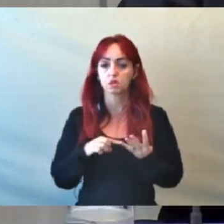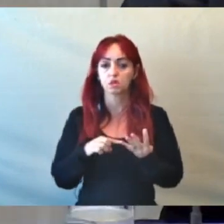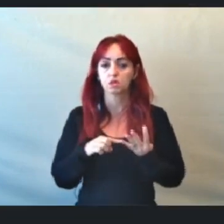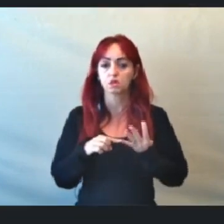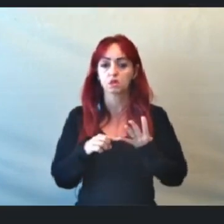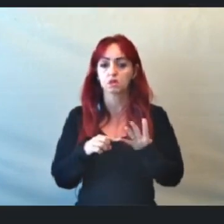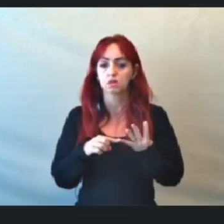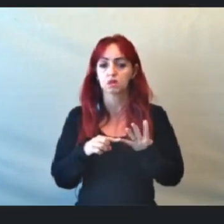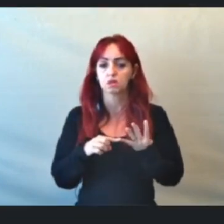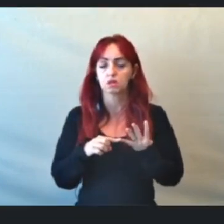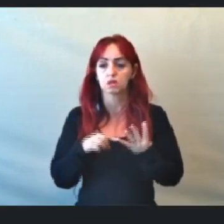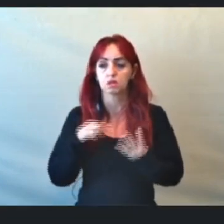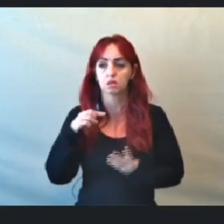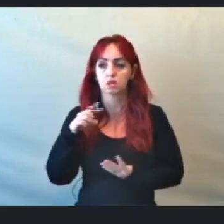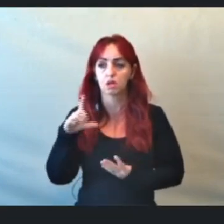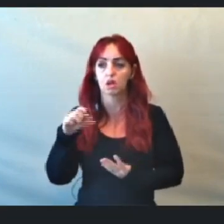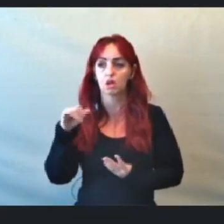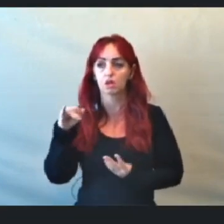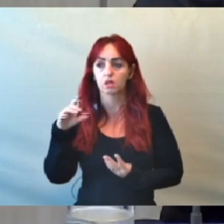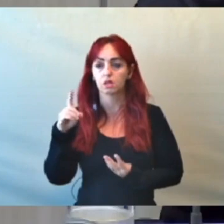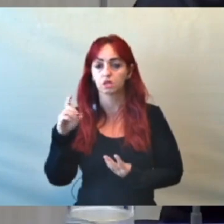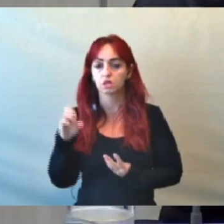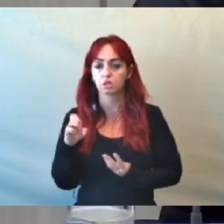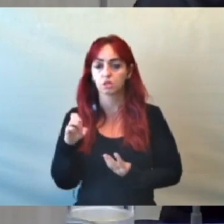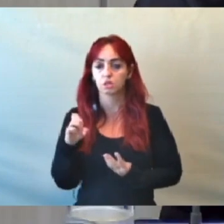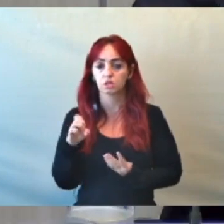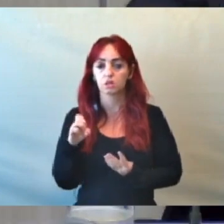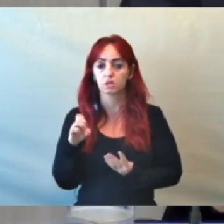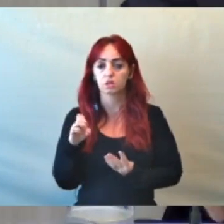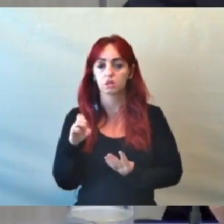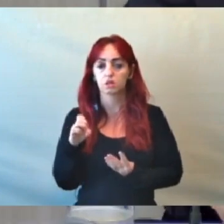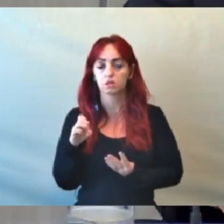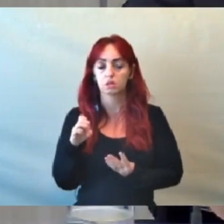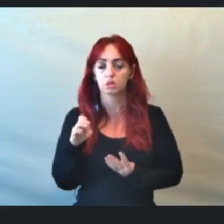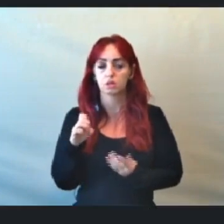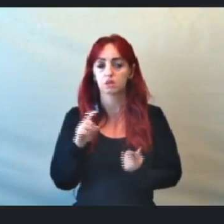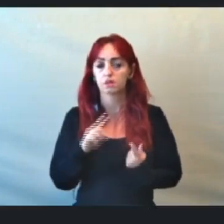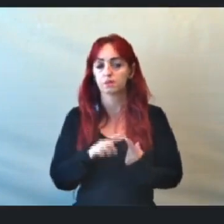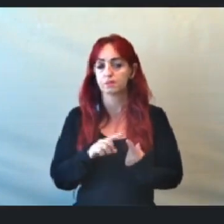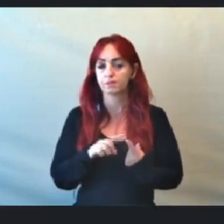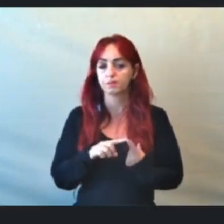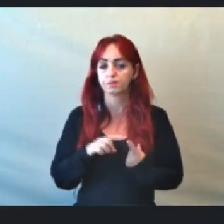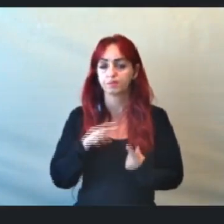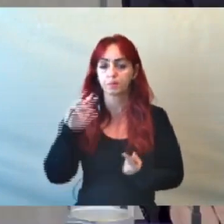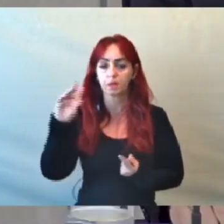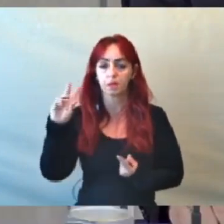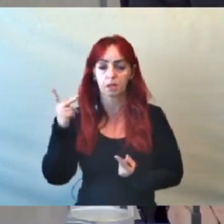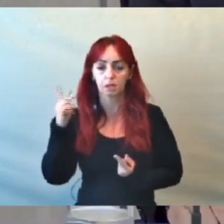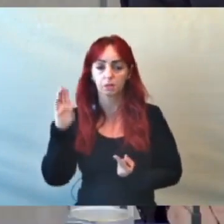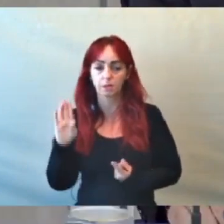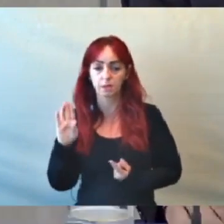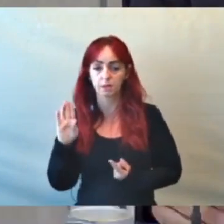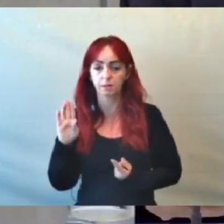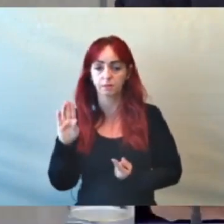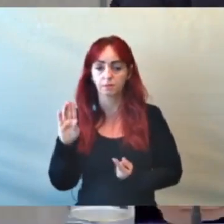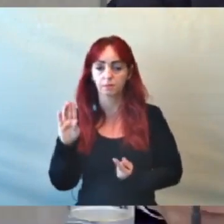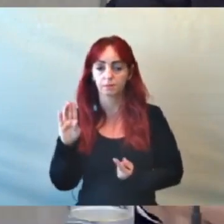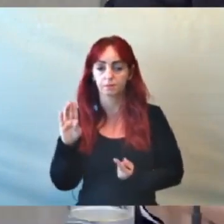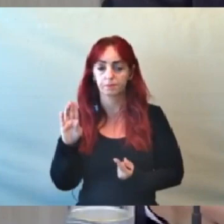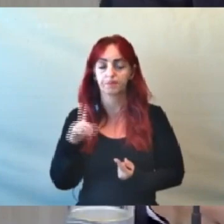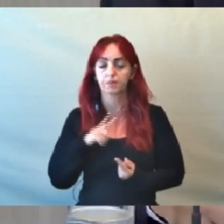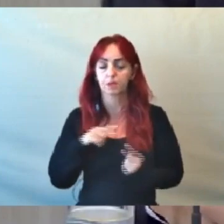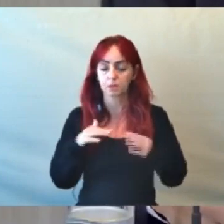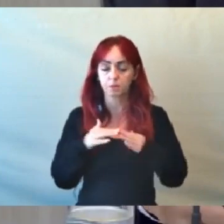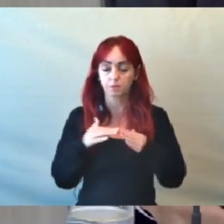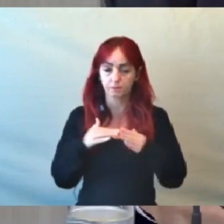Gonçalves. De acordo. Como voto, vereador Henrique Braga. De acordo. Eu também voto pela aprovação do